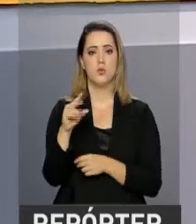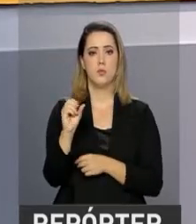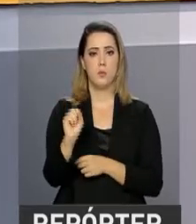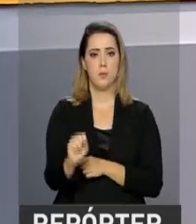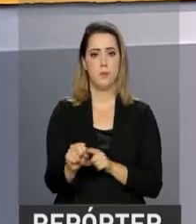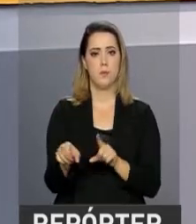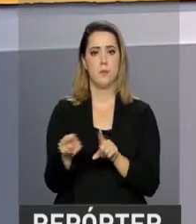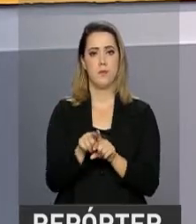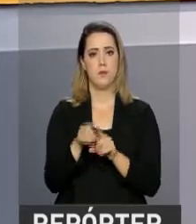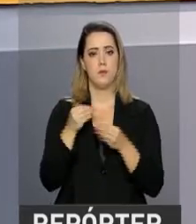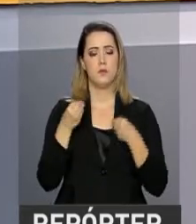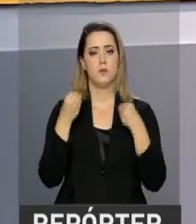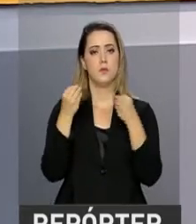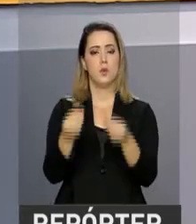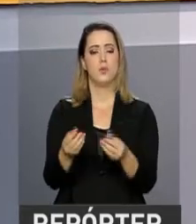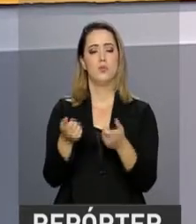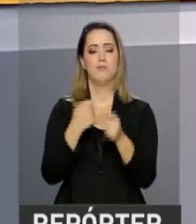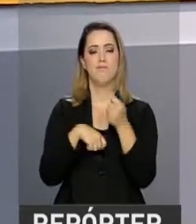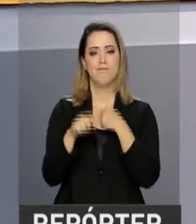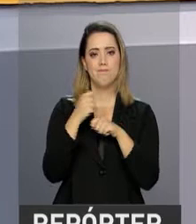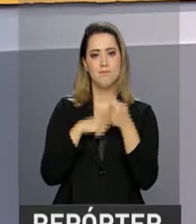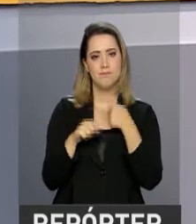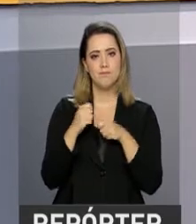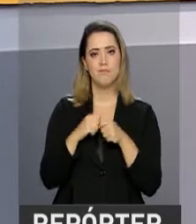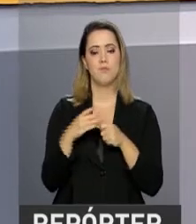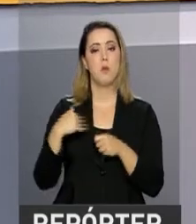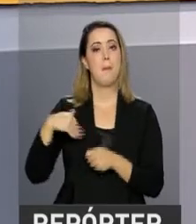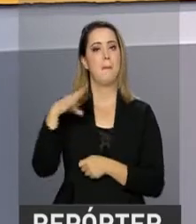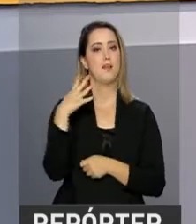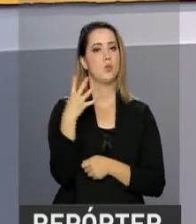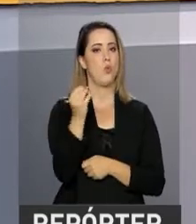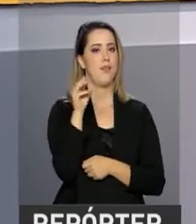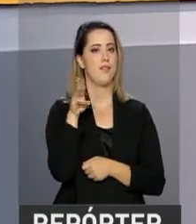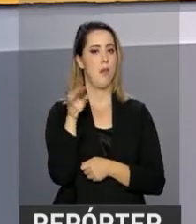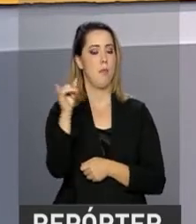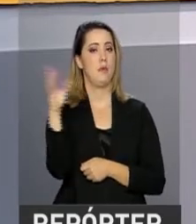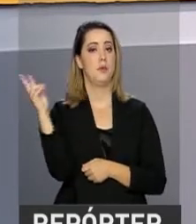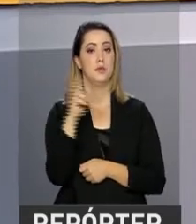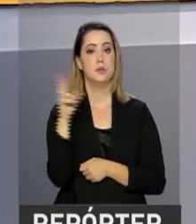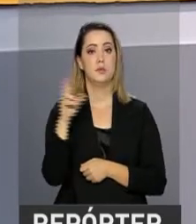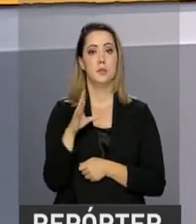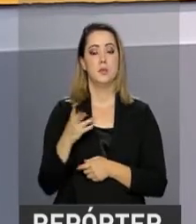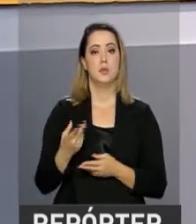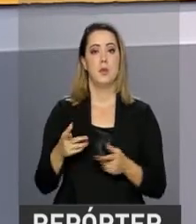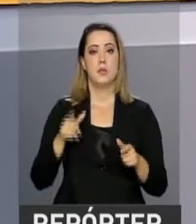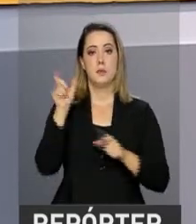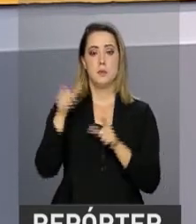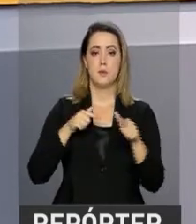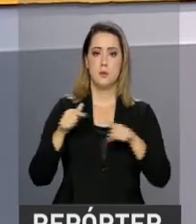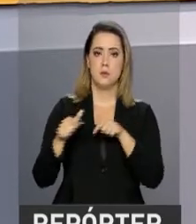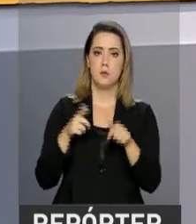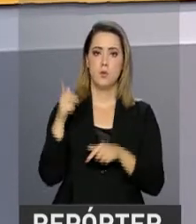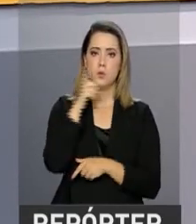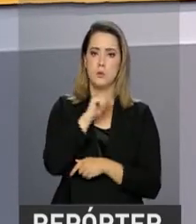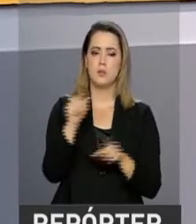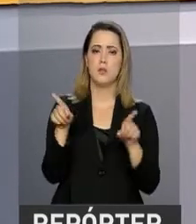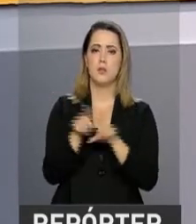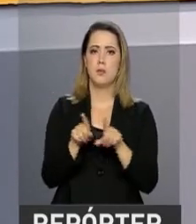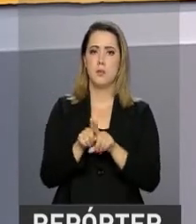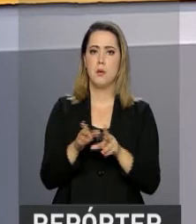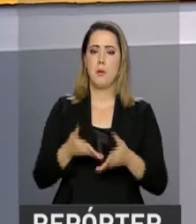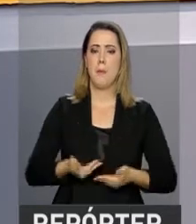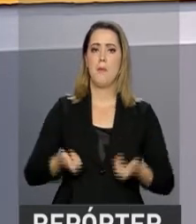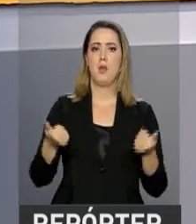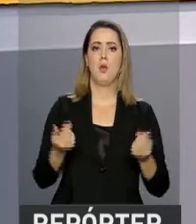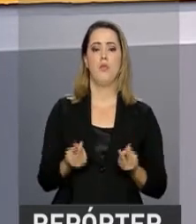contas inativas do fgts que colocou na economia mais de 40 milhões de reais os trabalhadores conquistaram também uma melhor